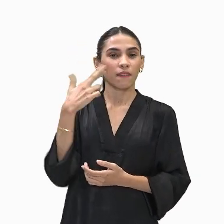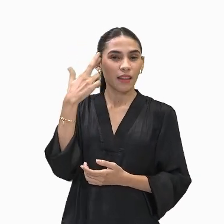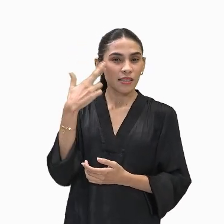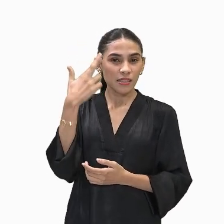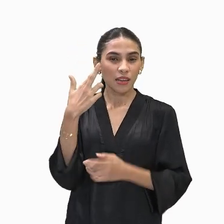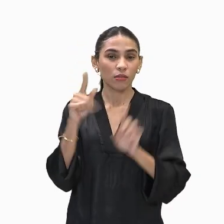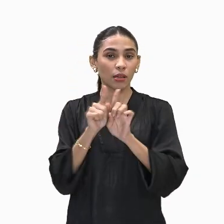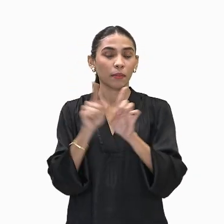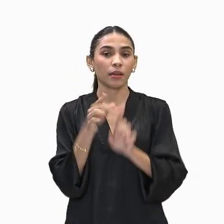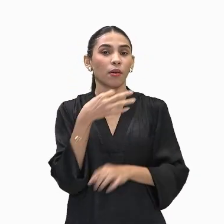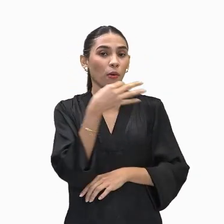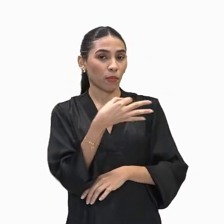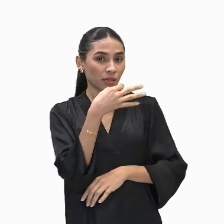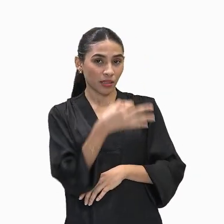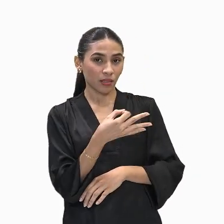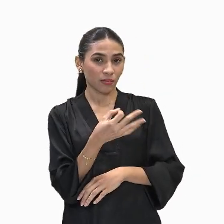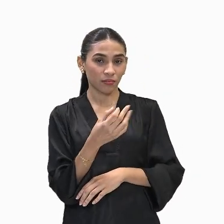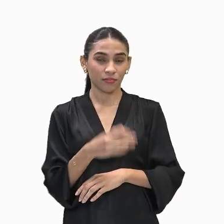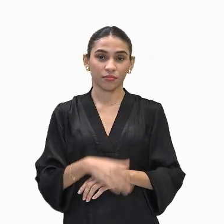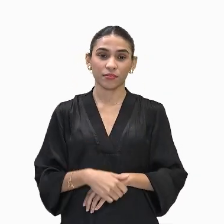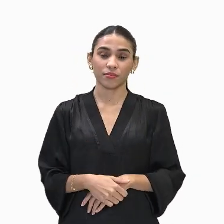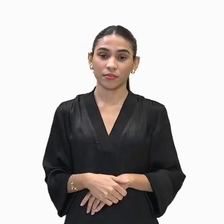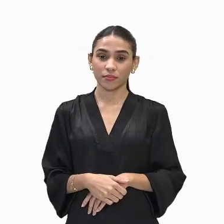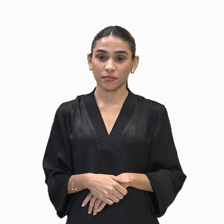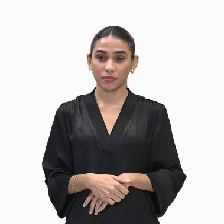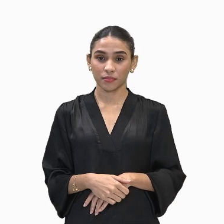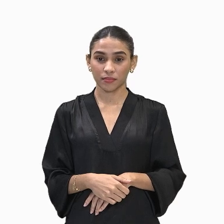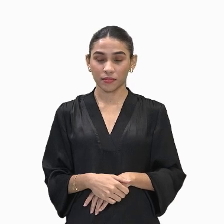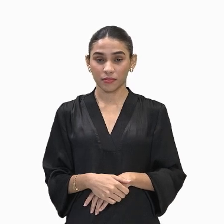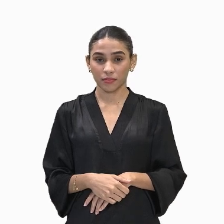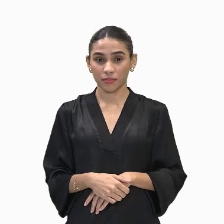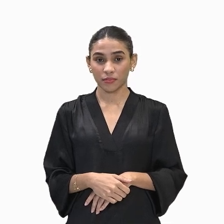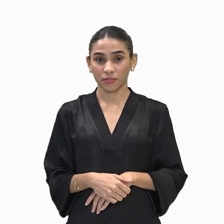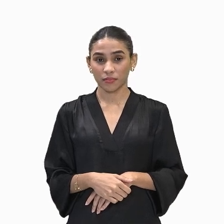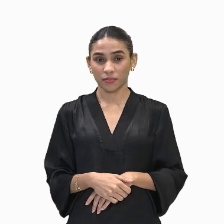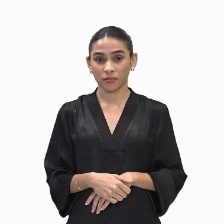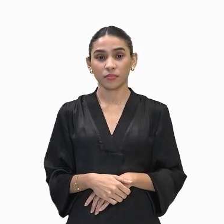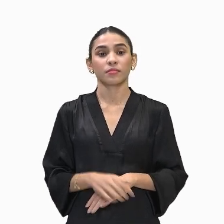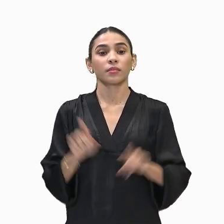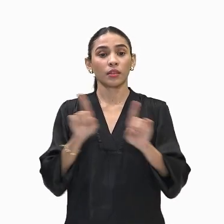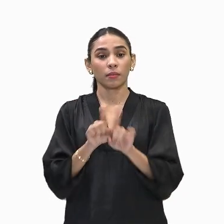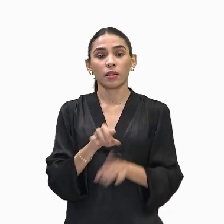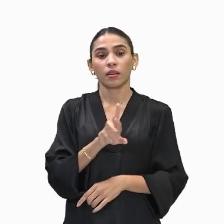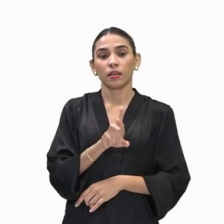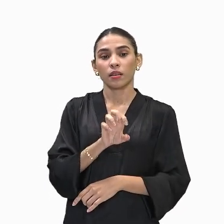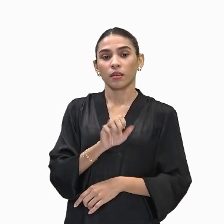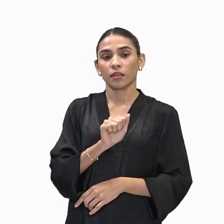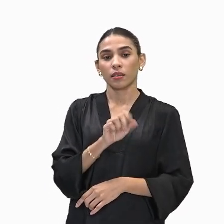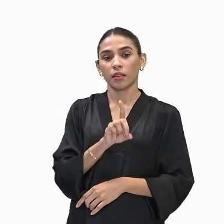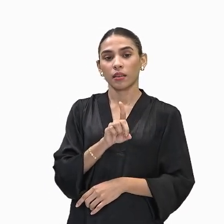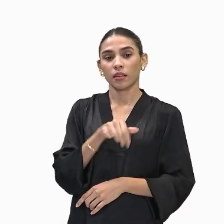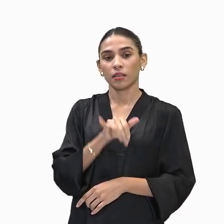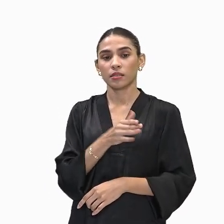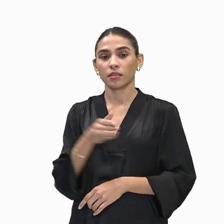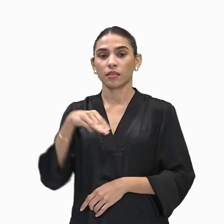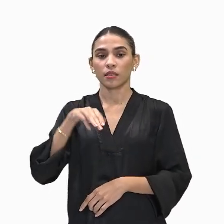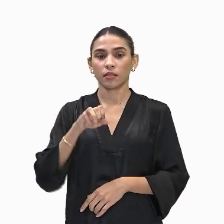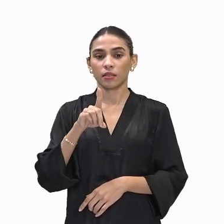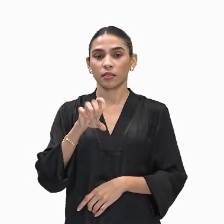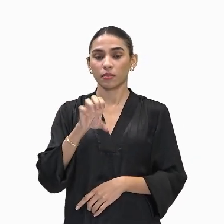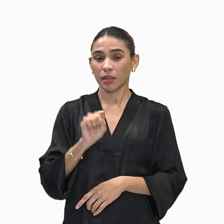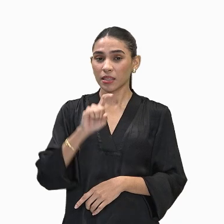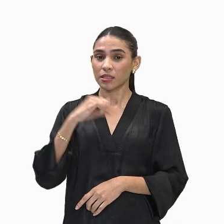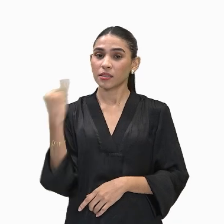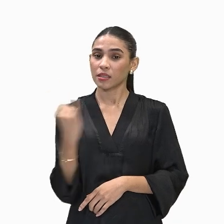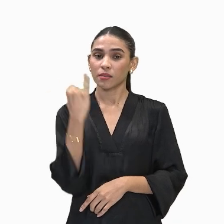da própria realidade. E como vimos há pouco, os handmades foram muito importantes para a